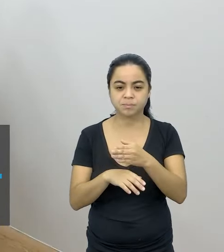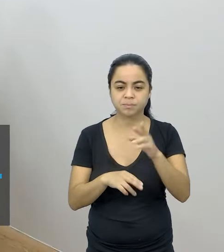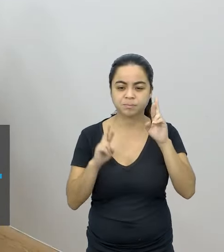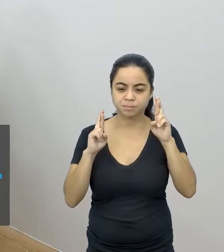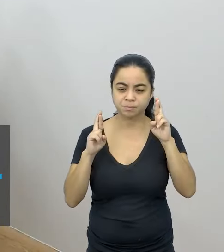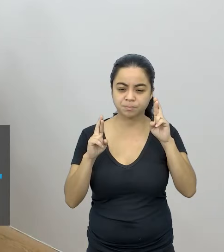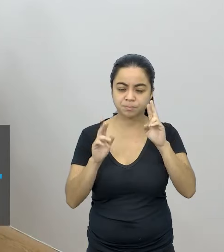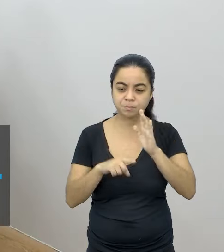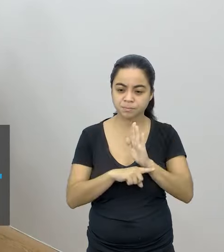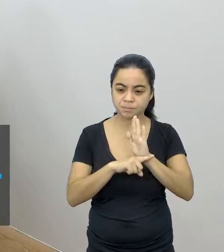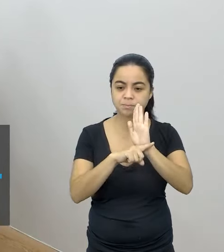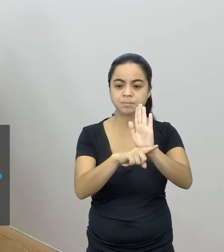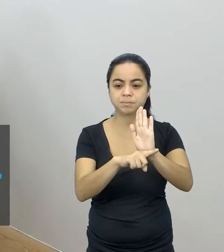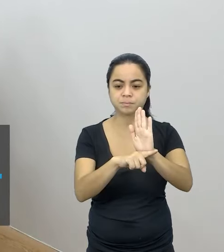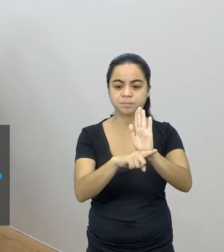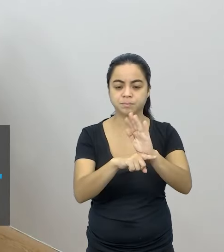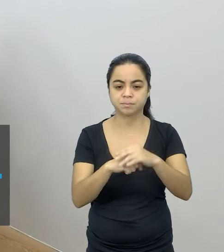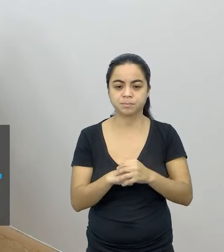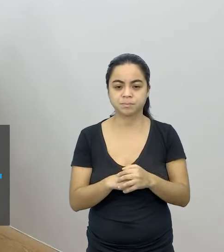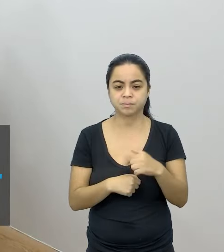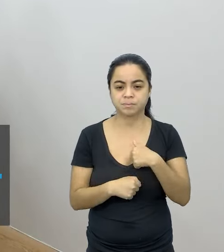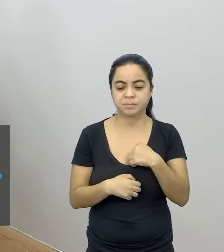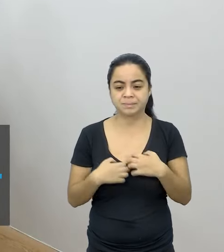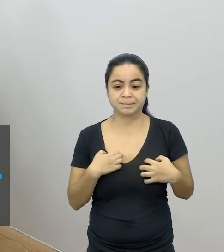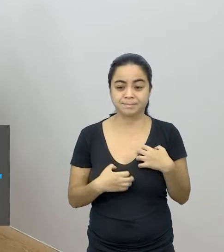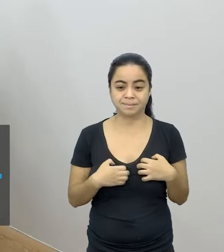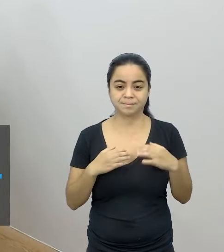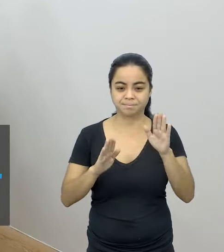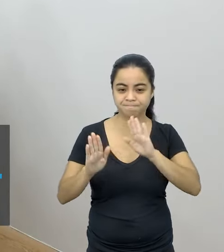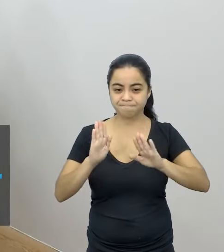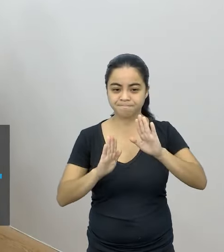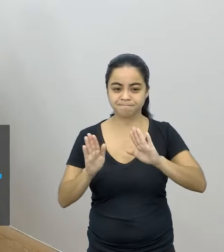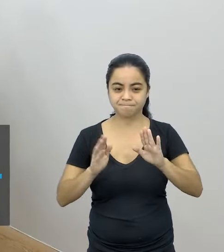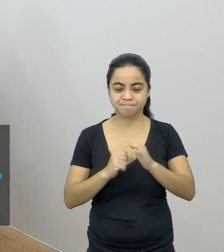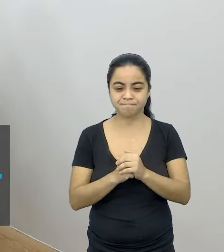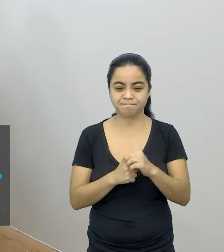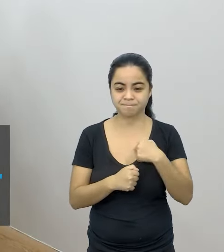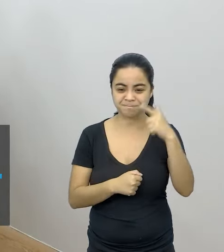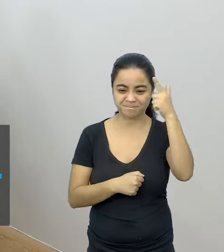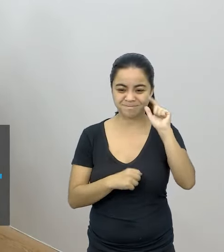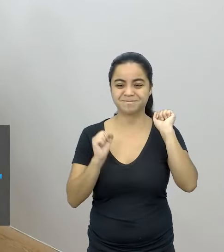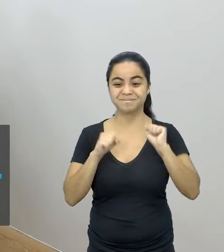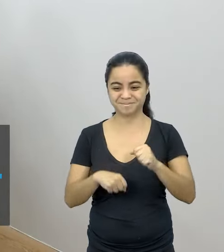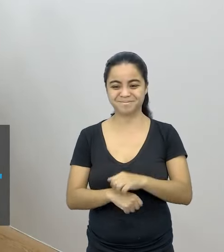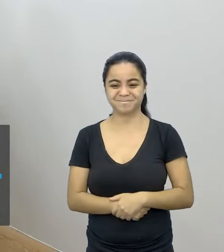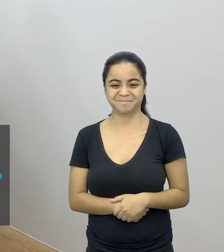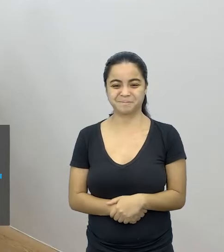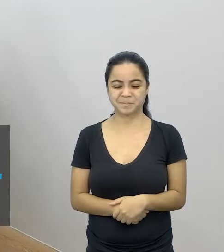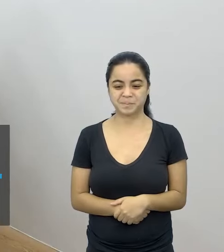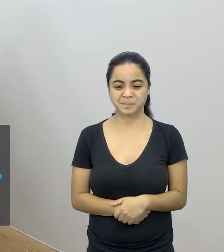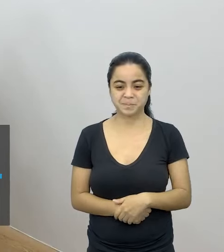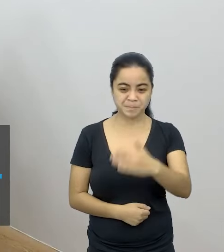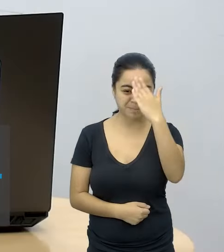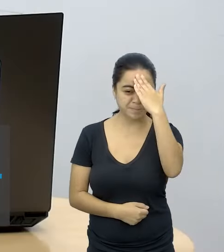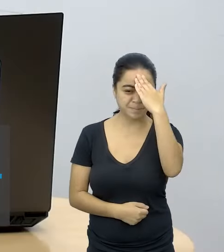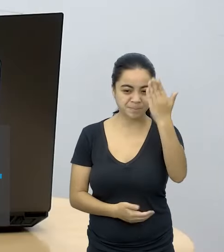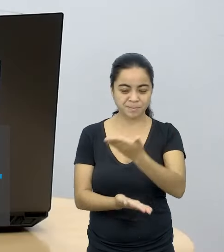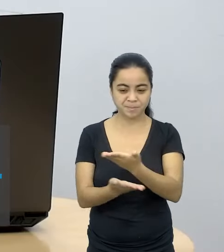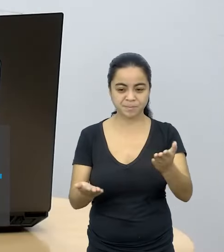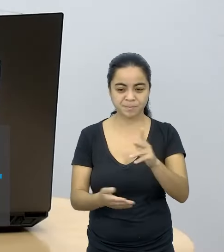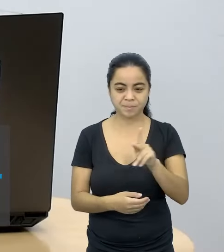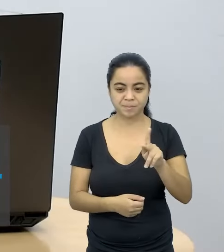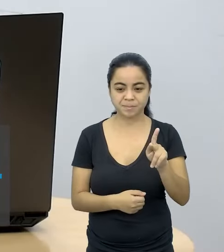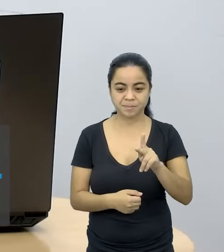agregado, auxiliado. Eu sempre estou um pouquinho nervosa, mas uma hora eu já vou ficar craque. Muito obrigado, professor.